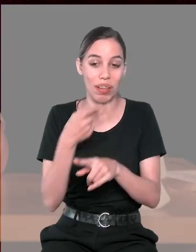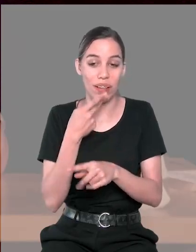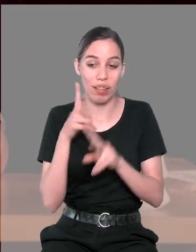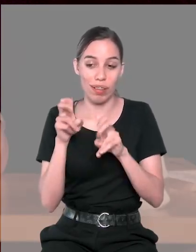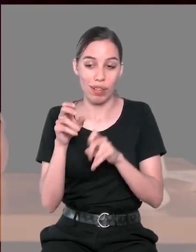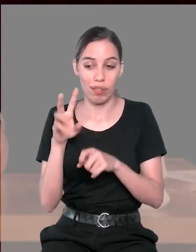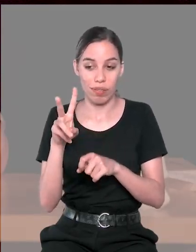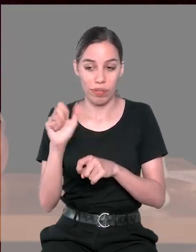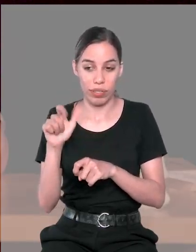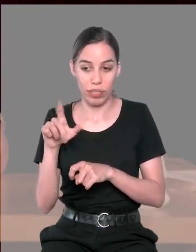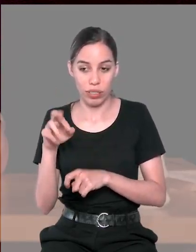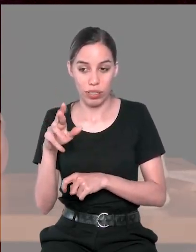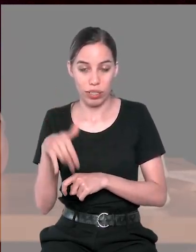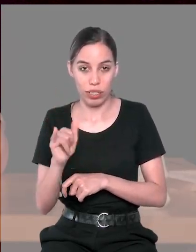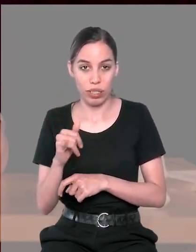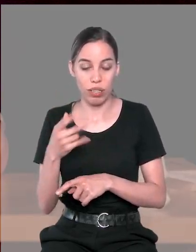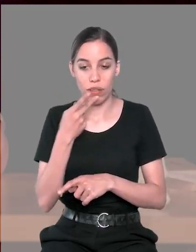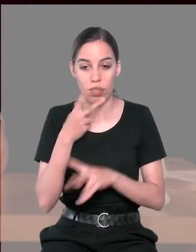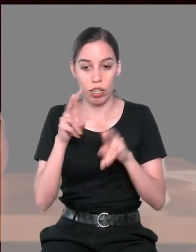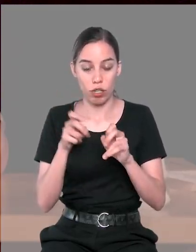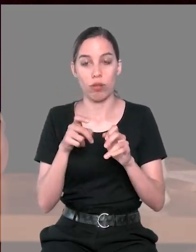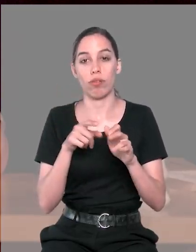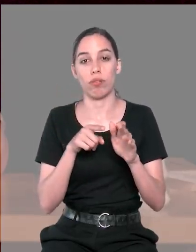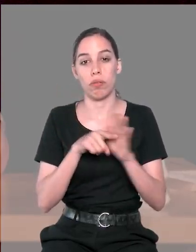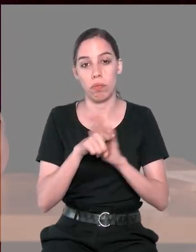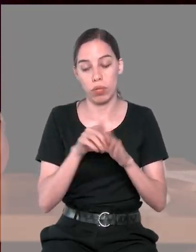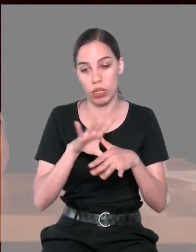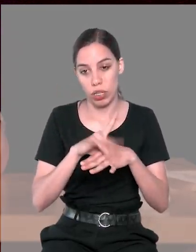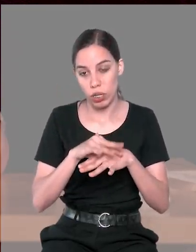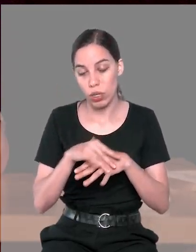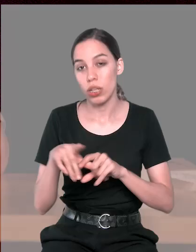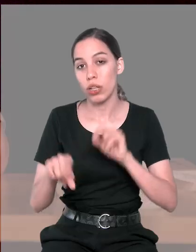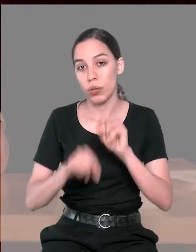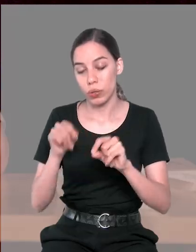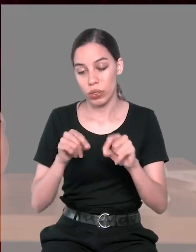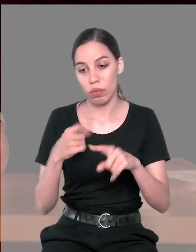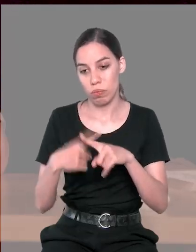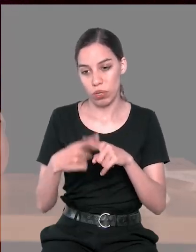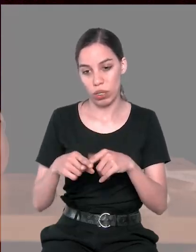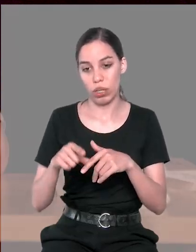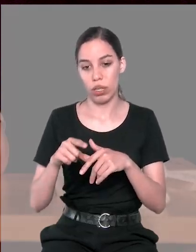sobre Valéry, o problema da anatomopatologia se coloca. E a anatomopatologia foi um momento